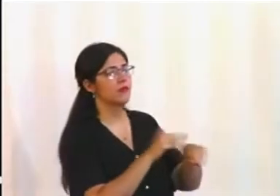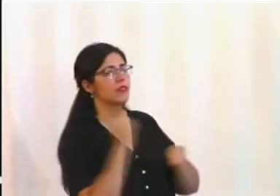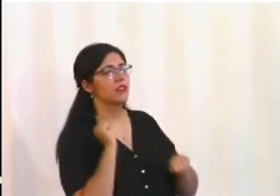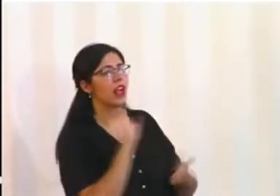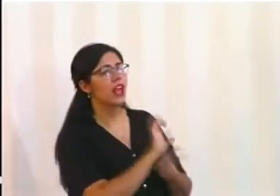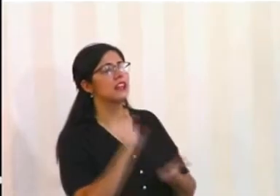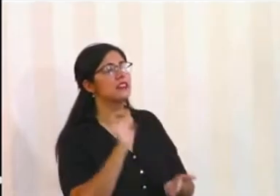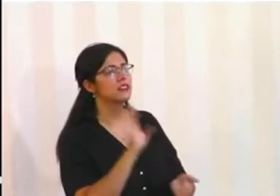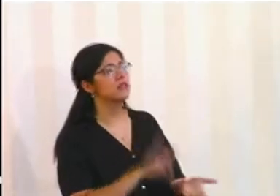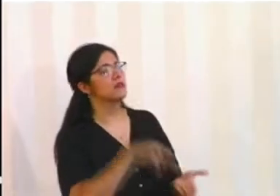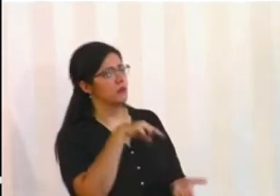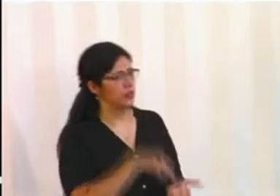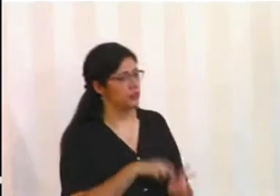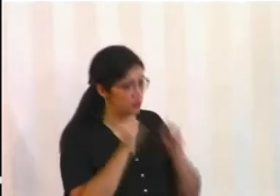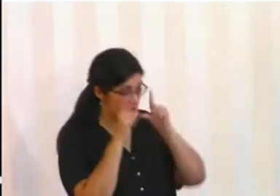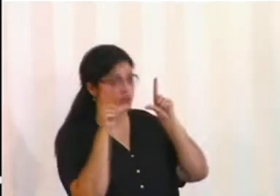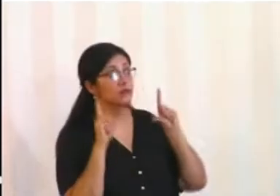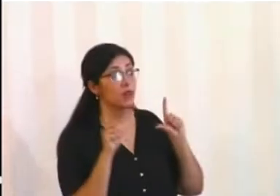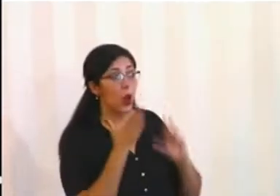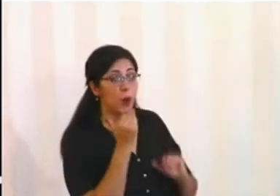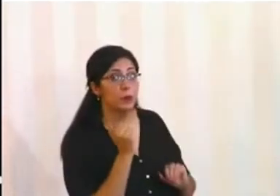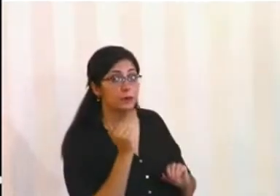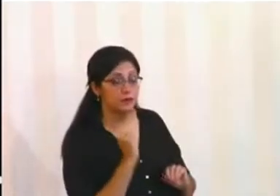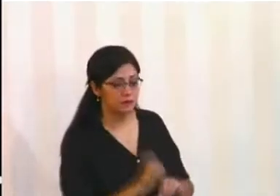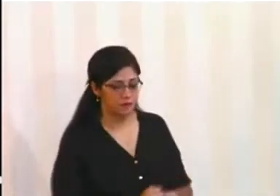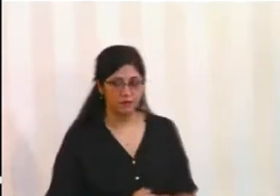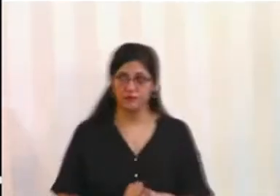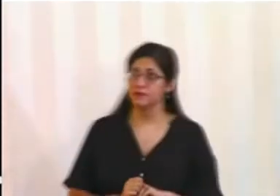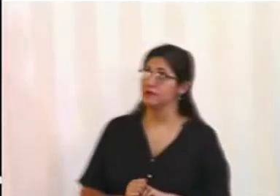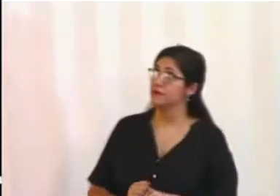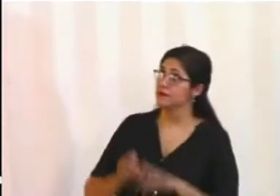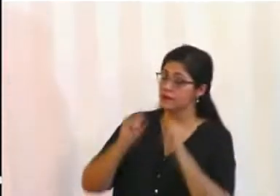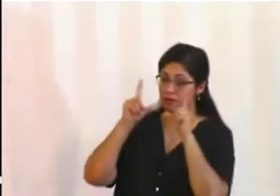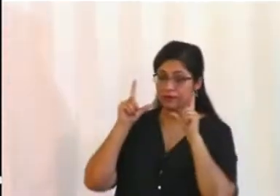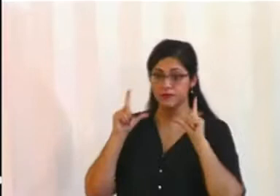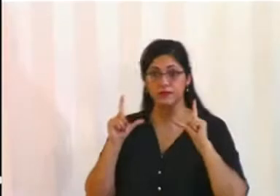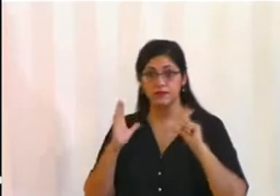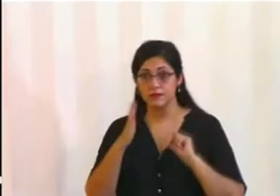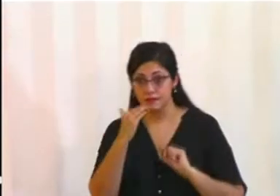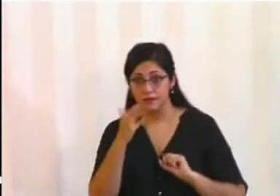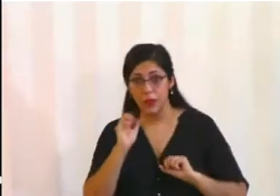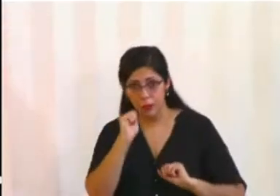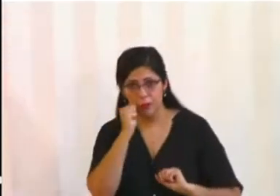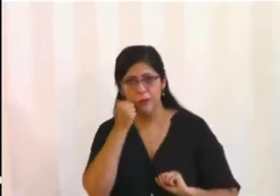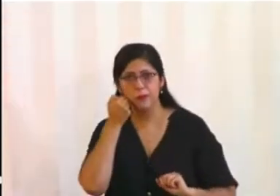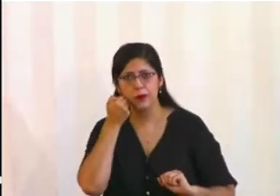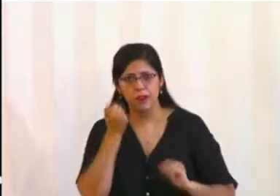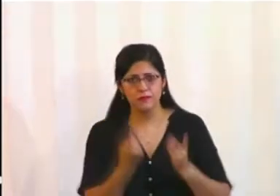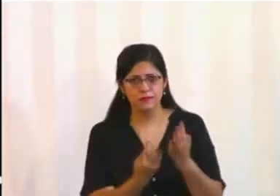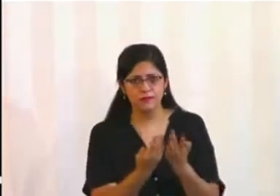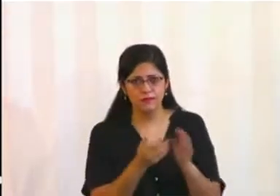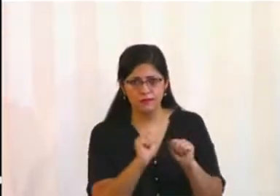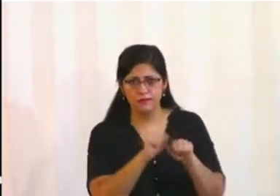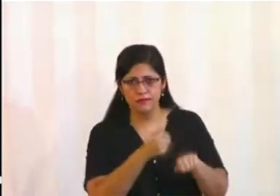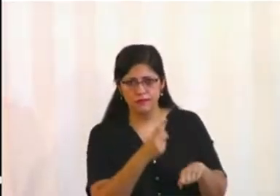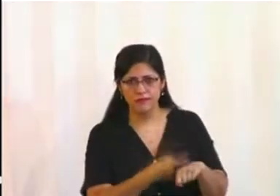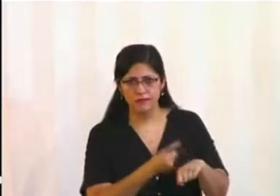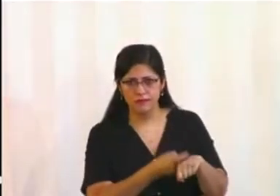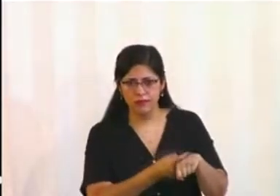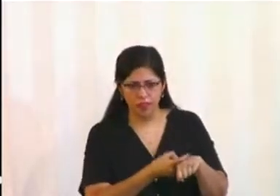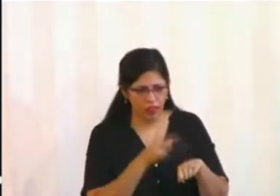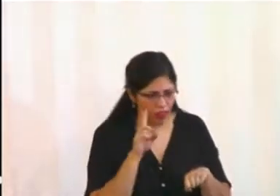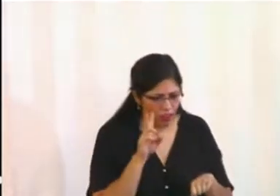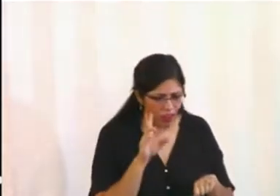come. Olhou ele e viu junto à cabeceira um pão cozido sobre pedras em brasa e